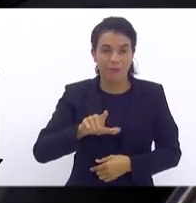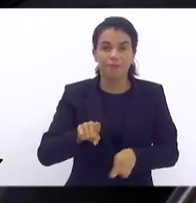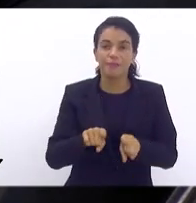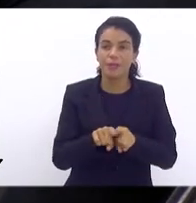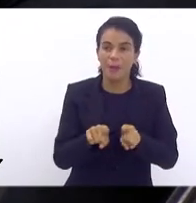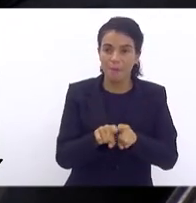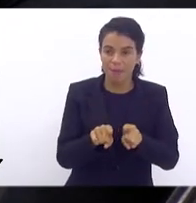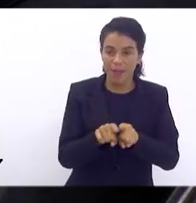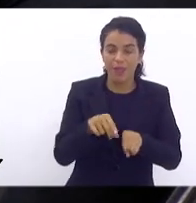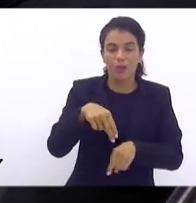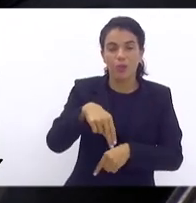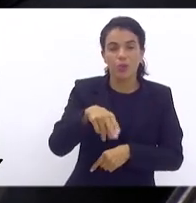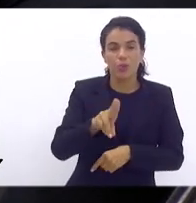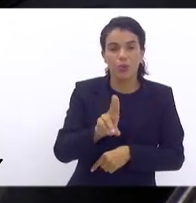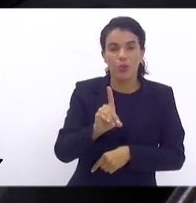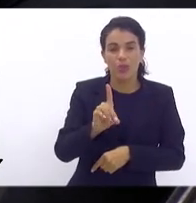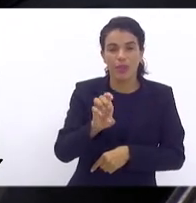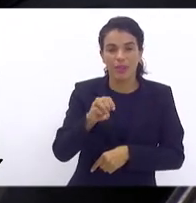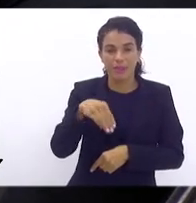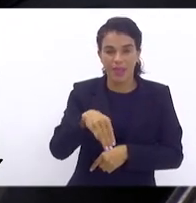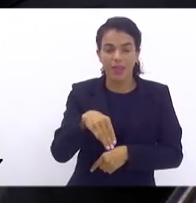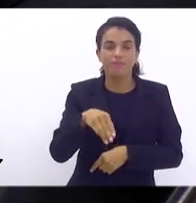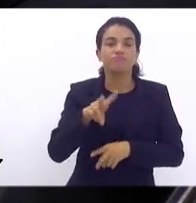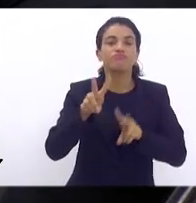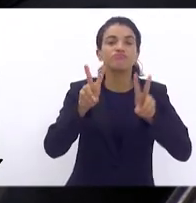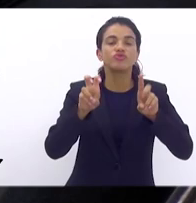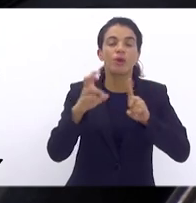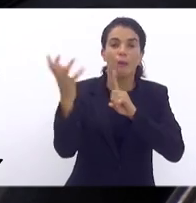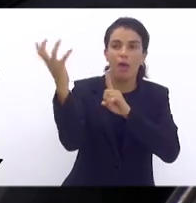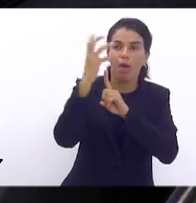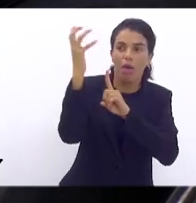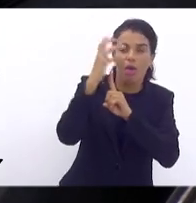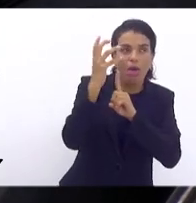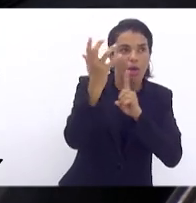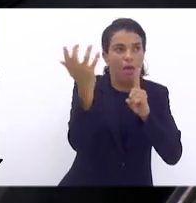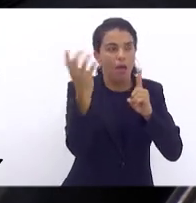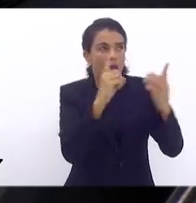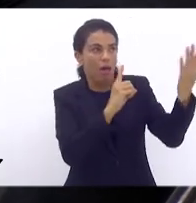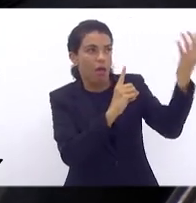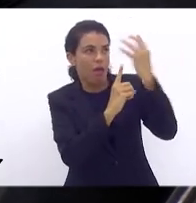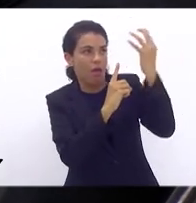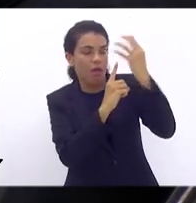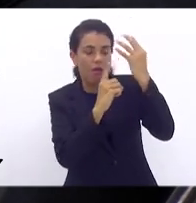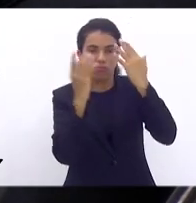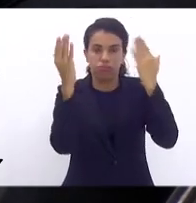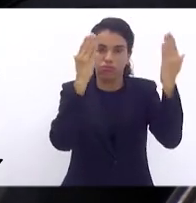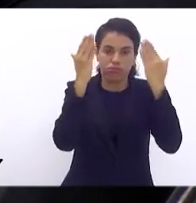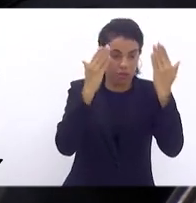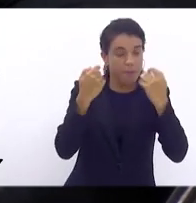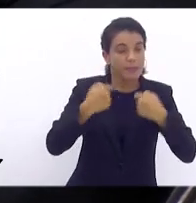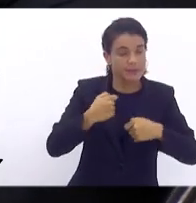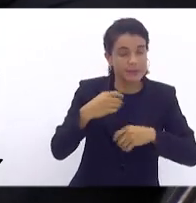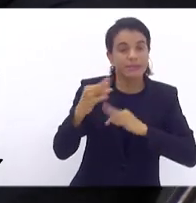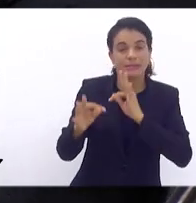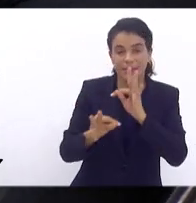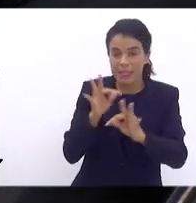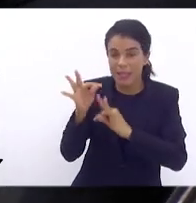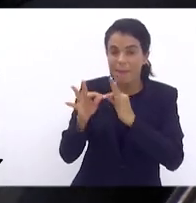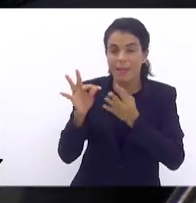tem um dano material também em razão do Abalo psíquico né mulheres têm que se submeter a tratamento